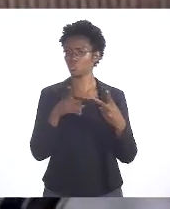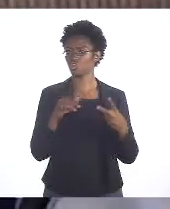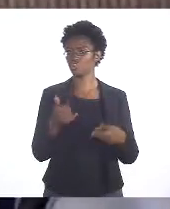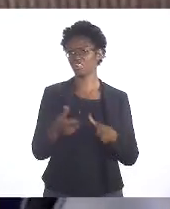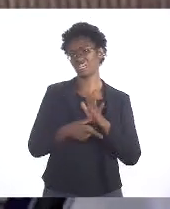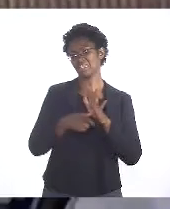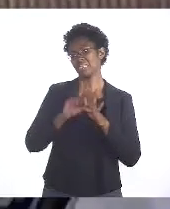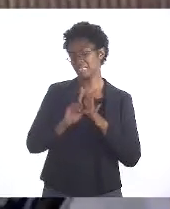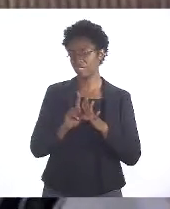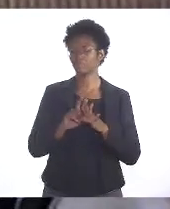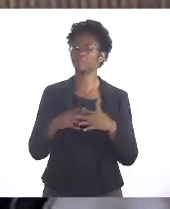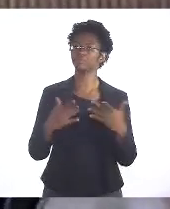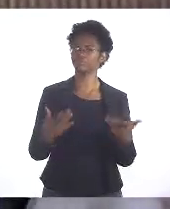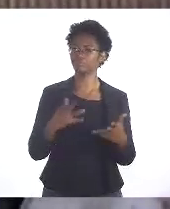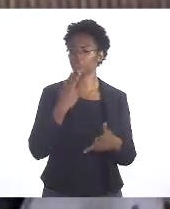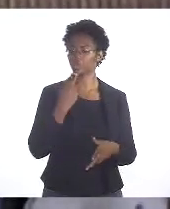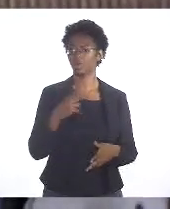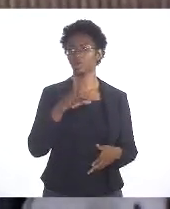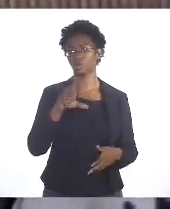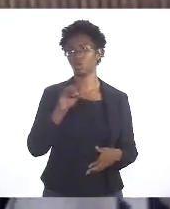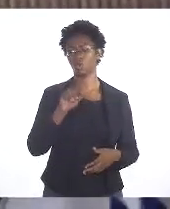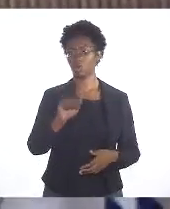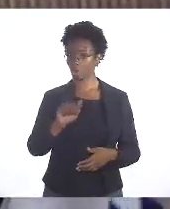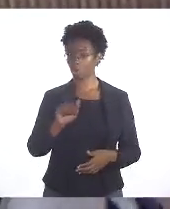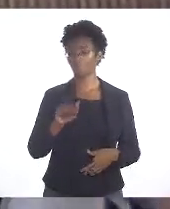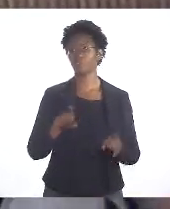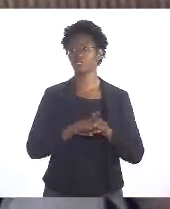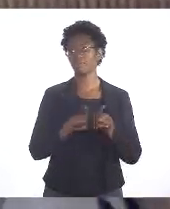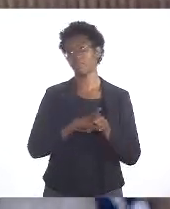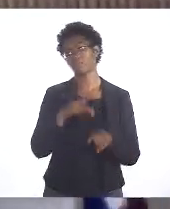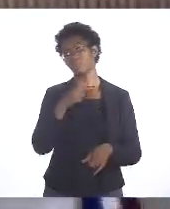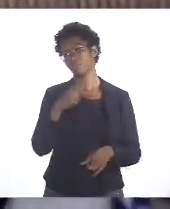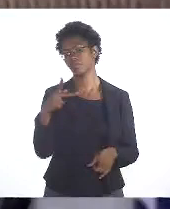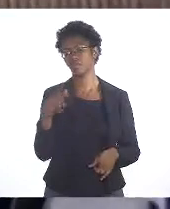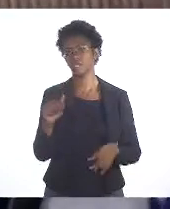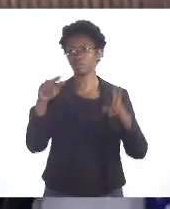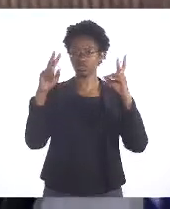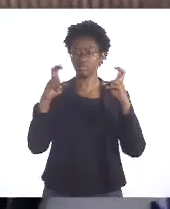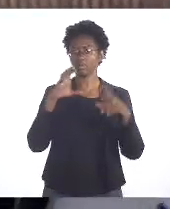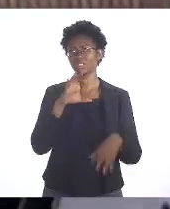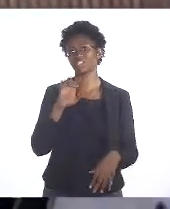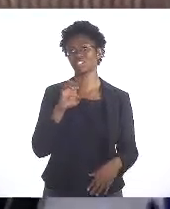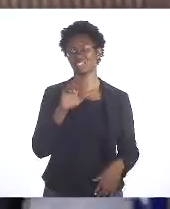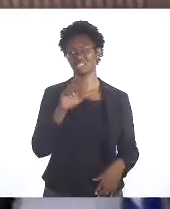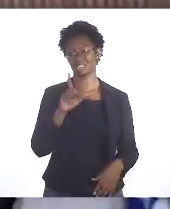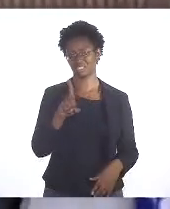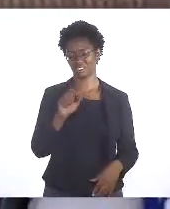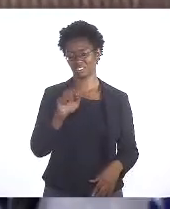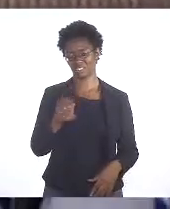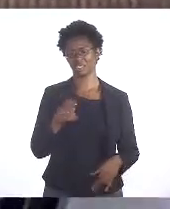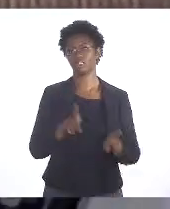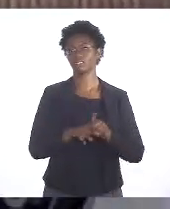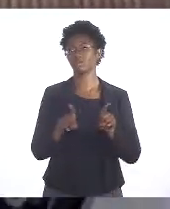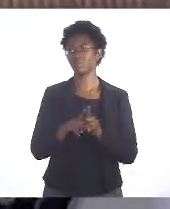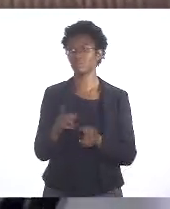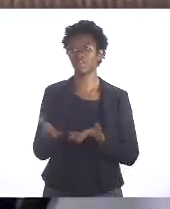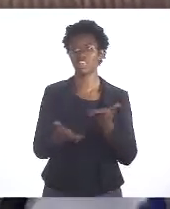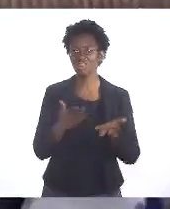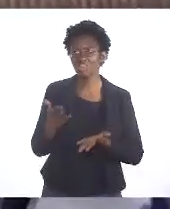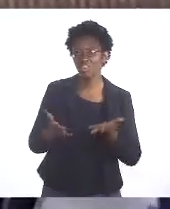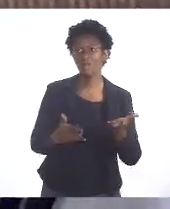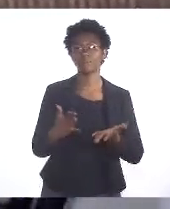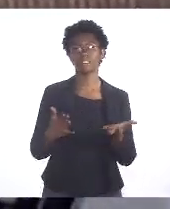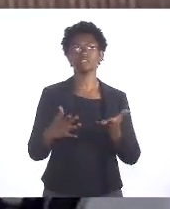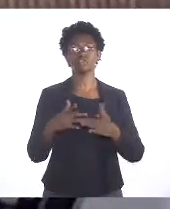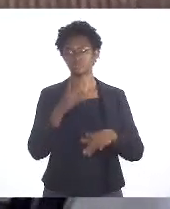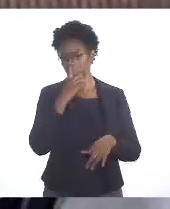ontem, sobre a LOA e o PPA, e o tema da SEDAI, o tema do saneamento, tratamento de resíduos